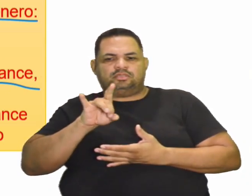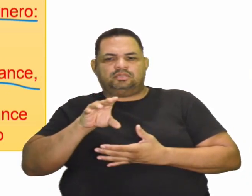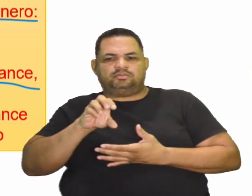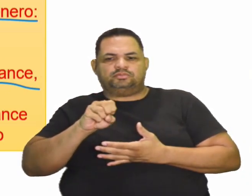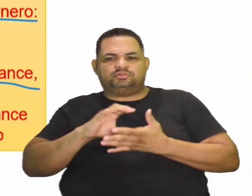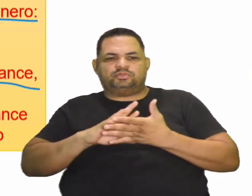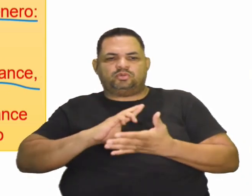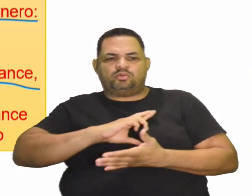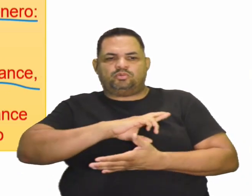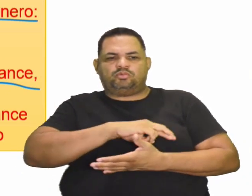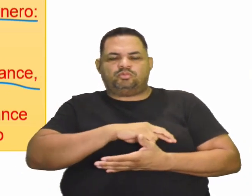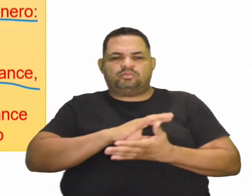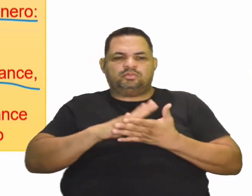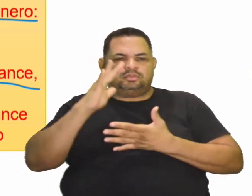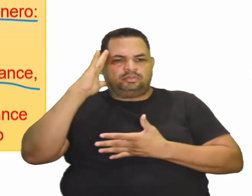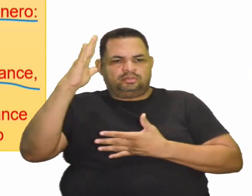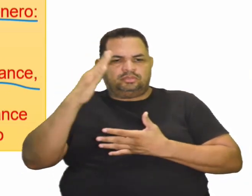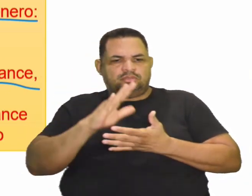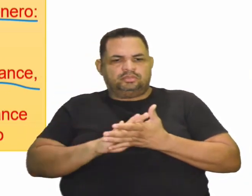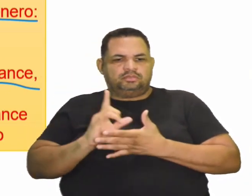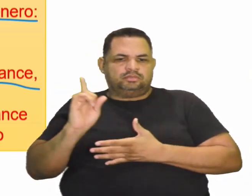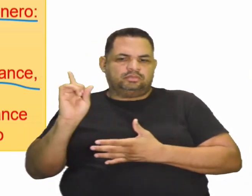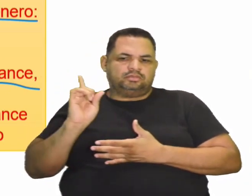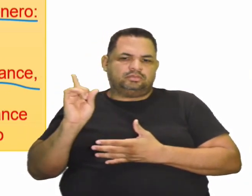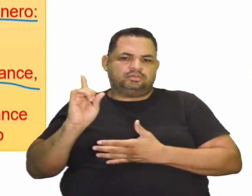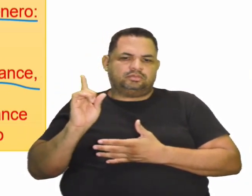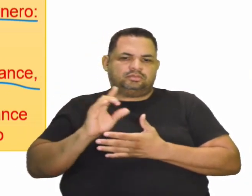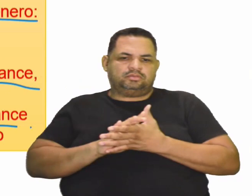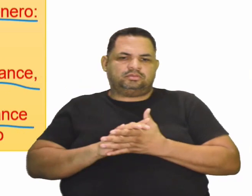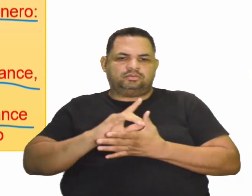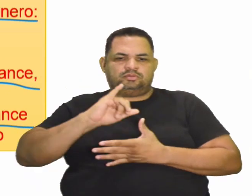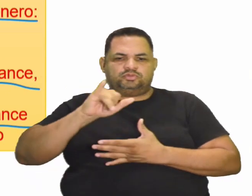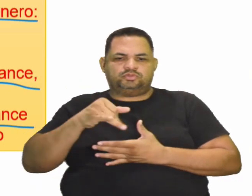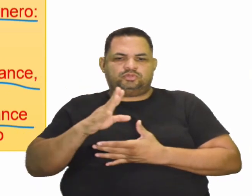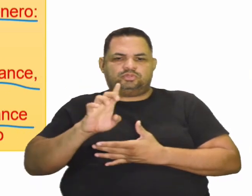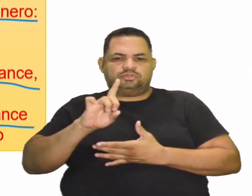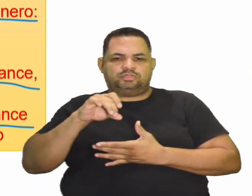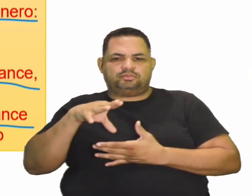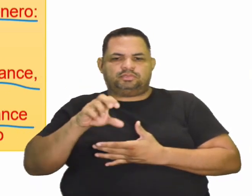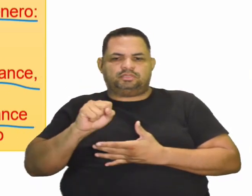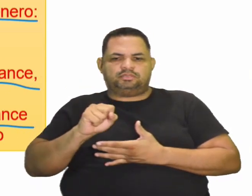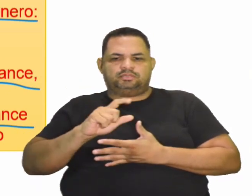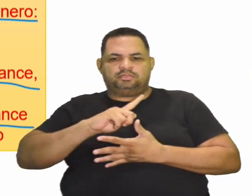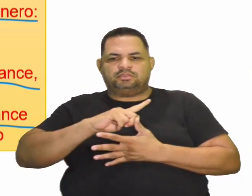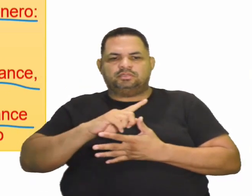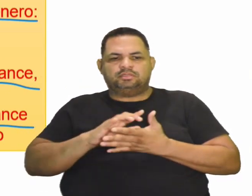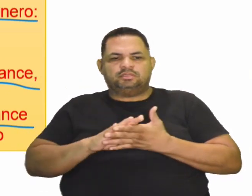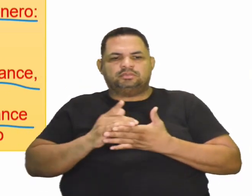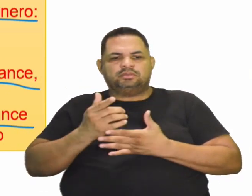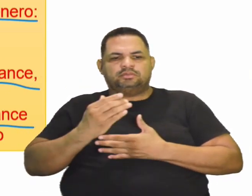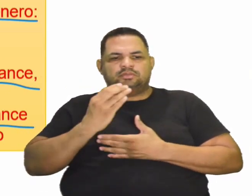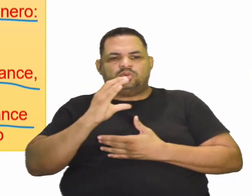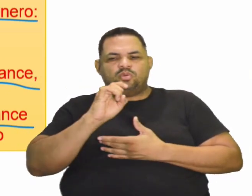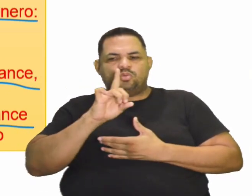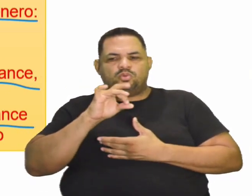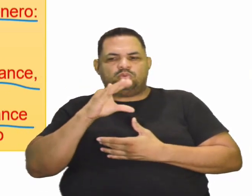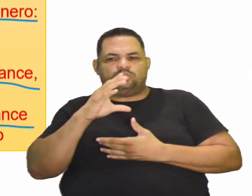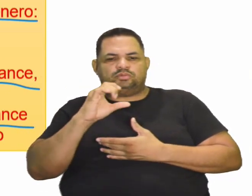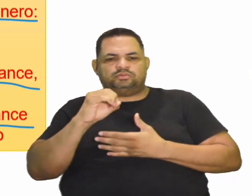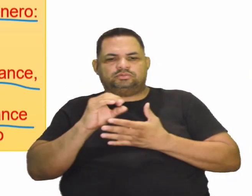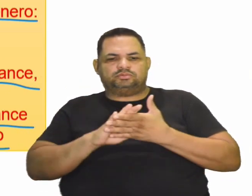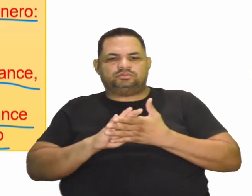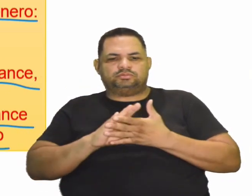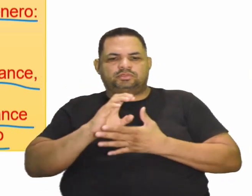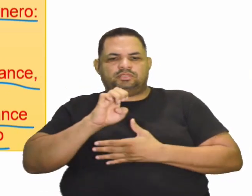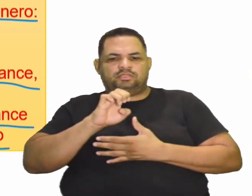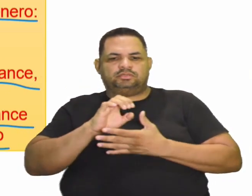ficção. Capitães de Areia, de Jorge Amado, gênero romance. E O Cortiço, de Aloysio de